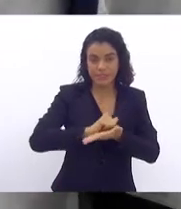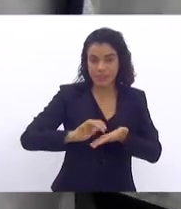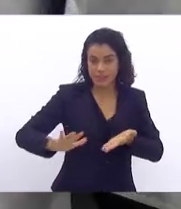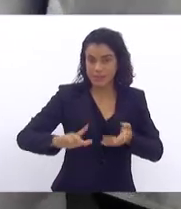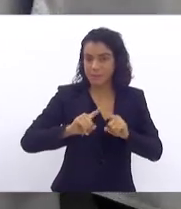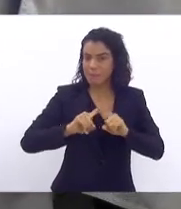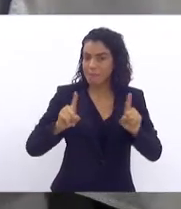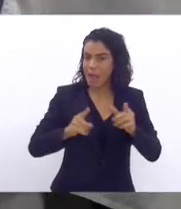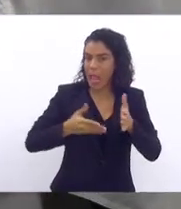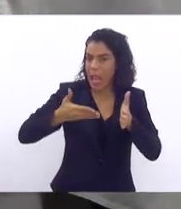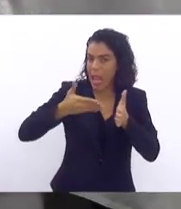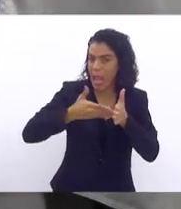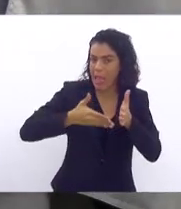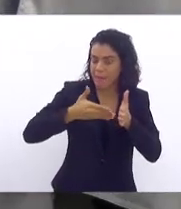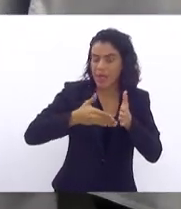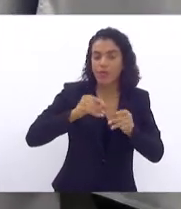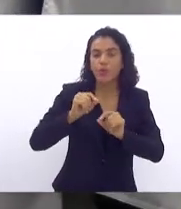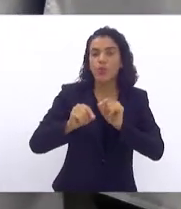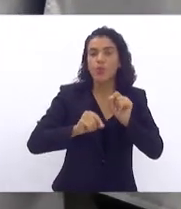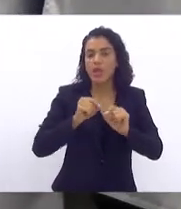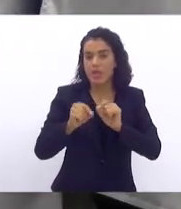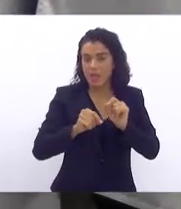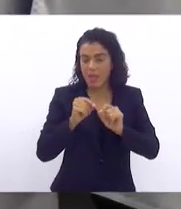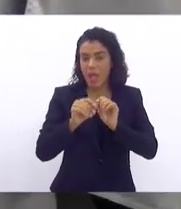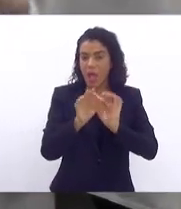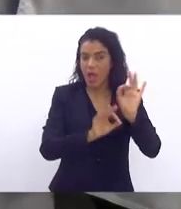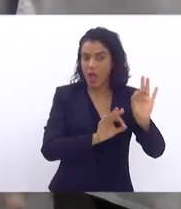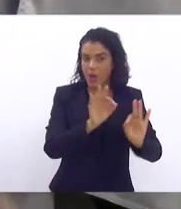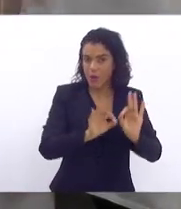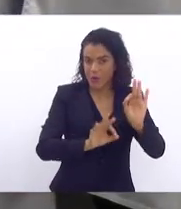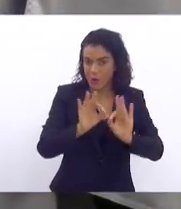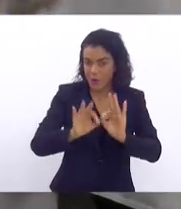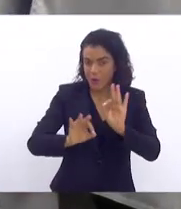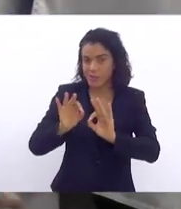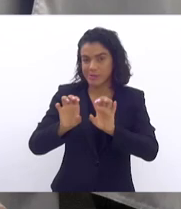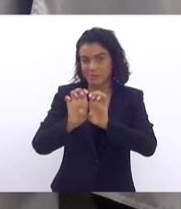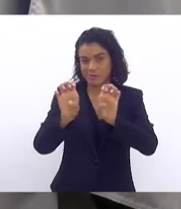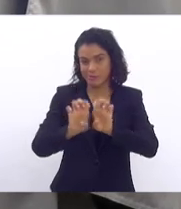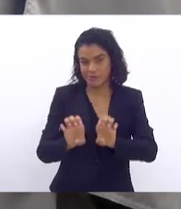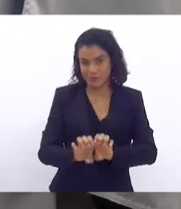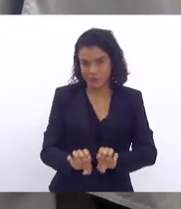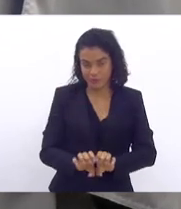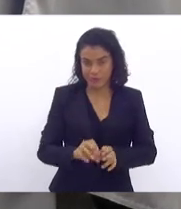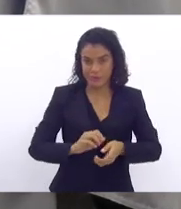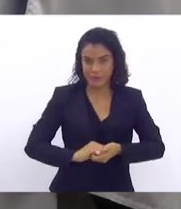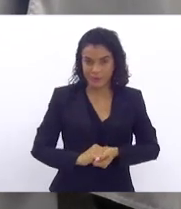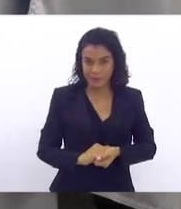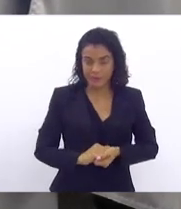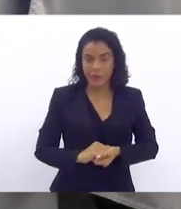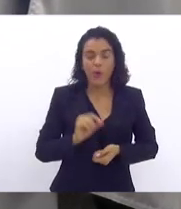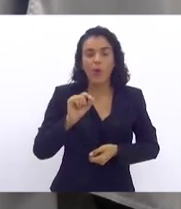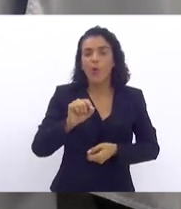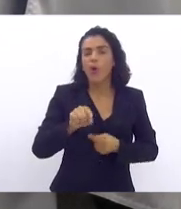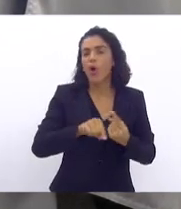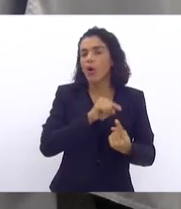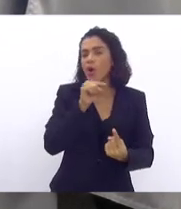mas limitado à questão da organização da estrutura. O que se